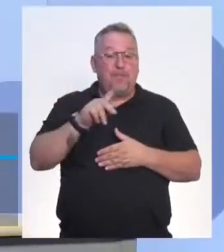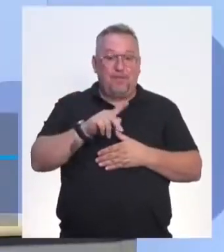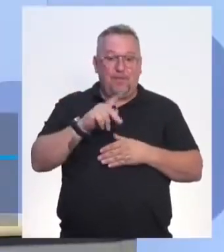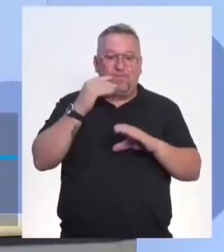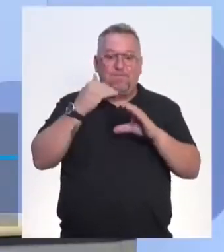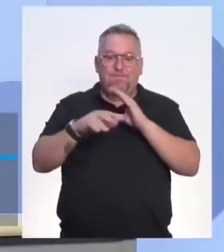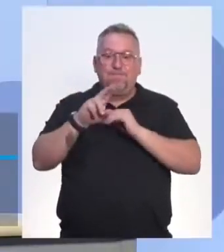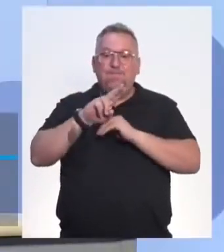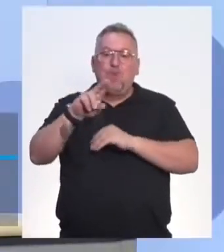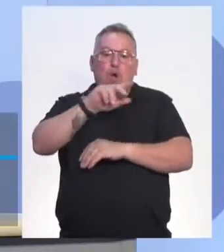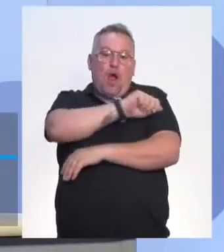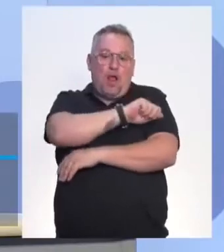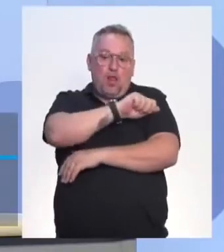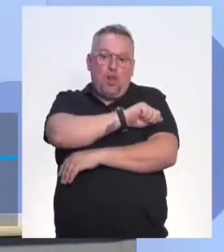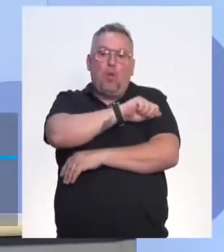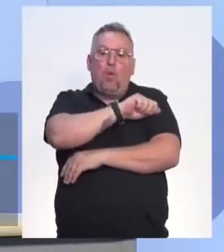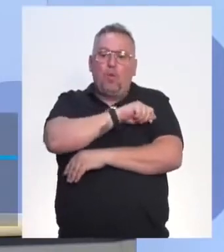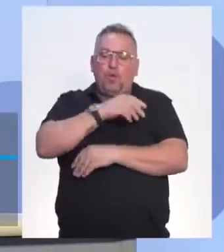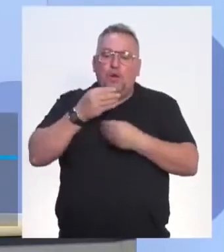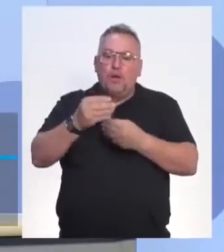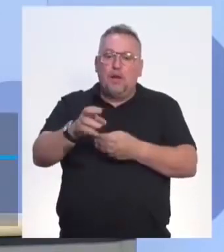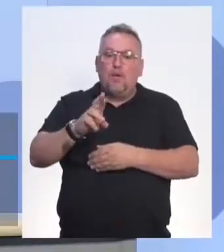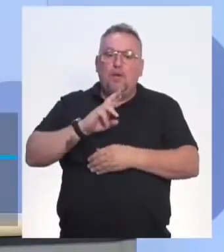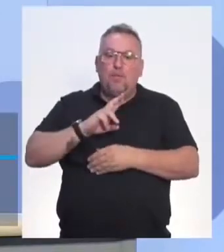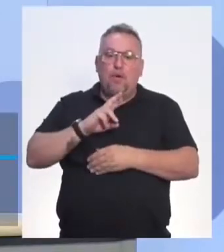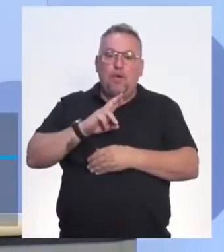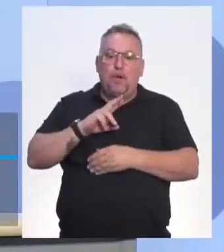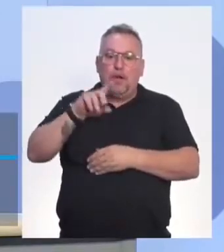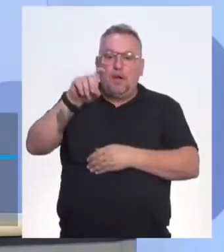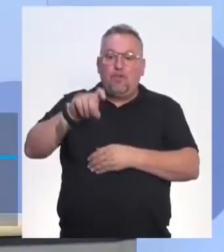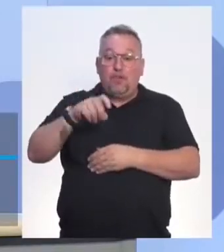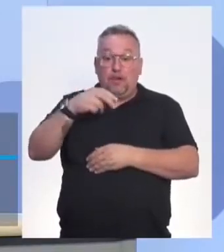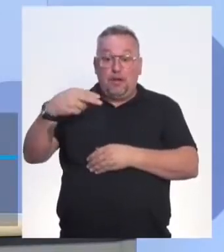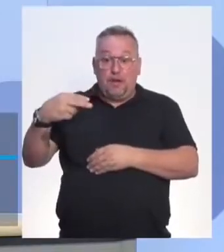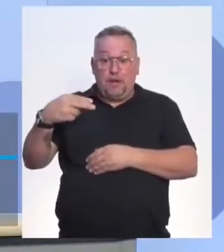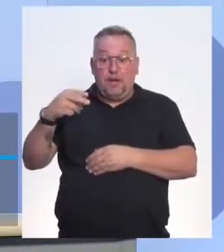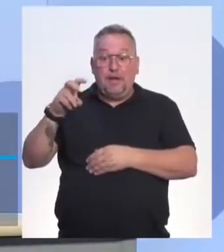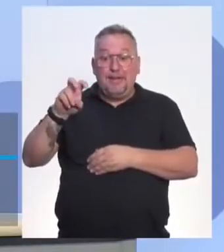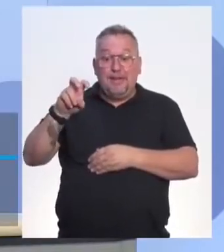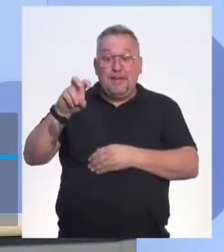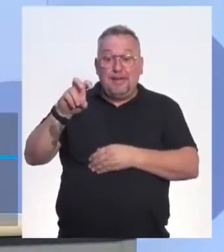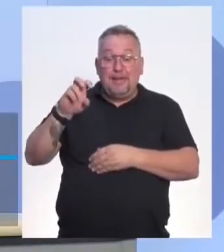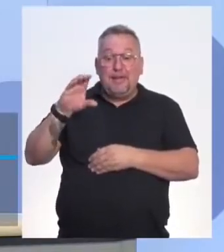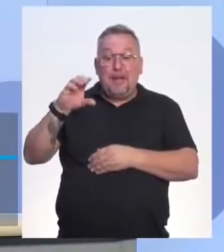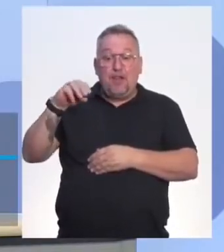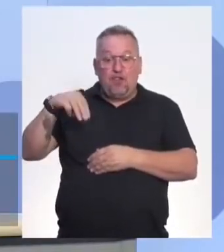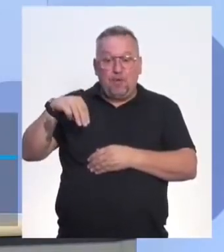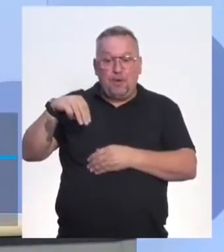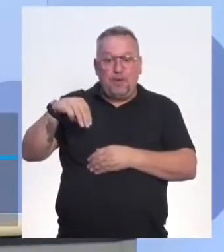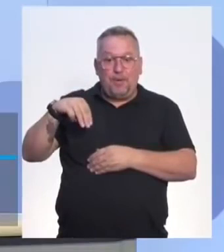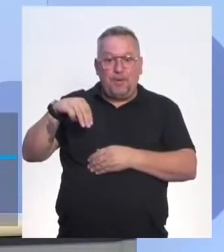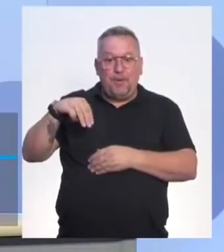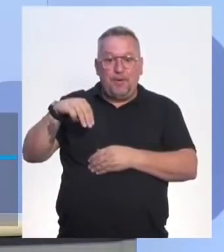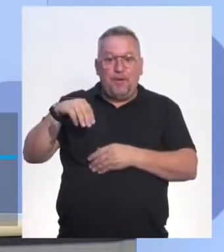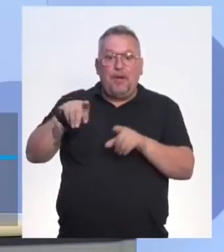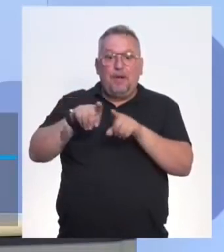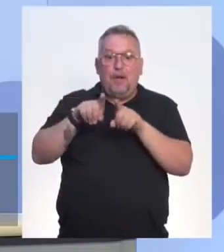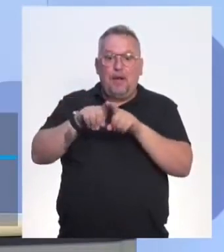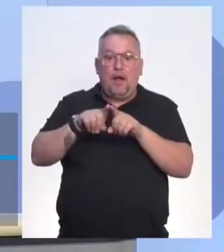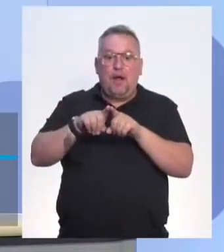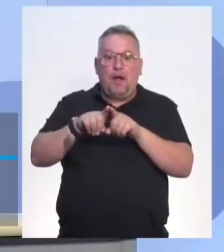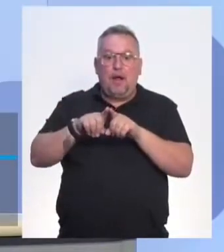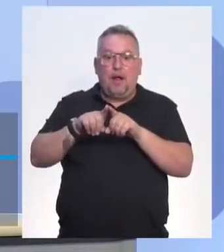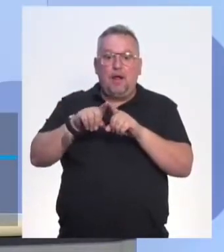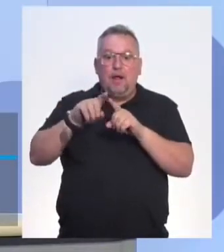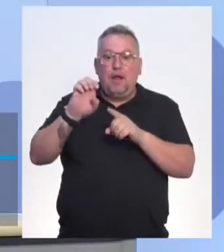o nome dos seus alunos que deram como resposta x igual a 5 centímetros. Entre eles, tem